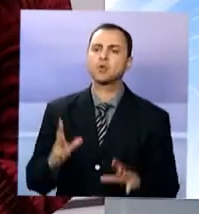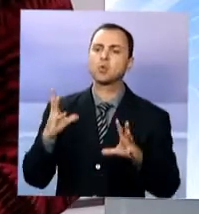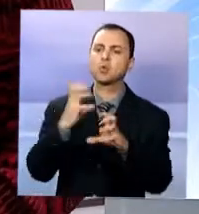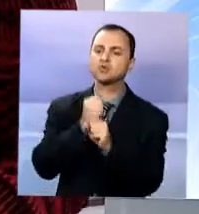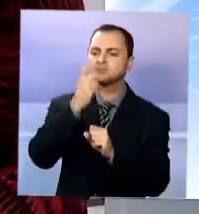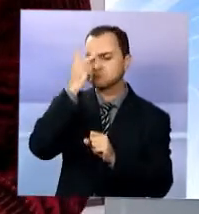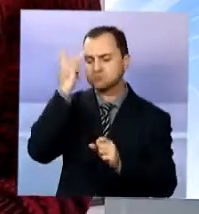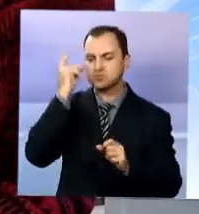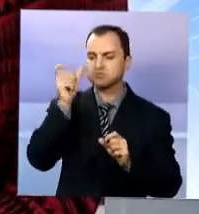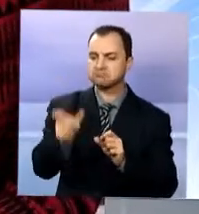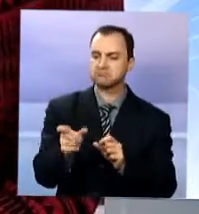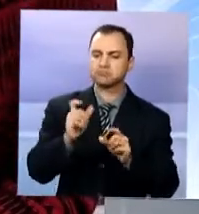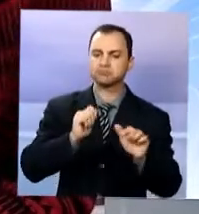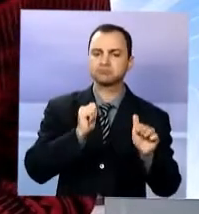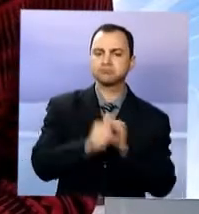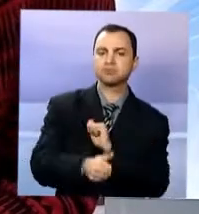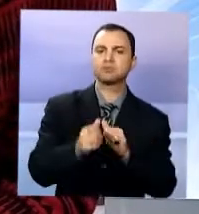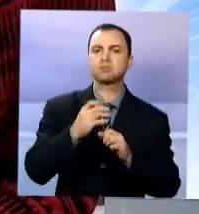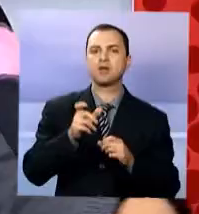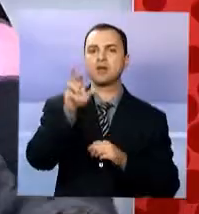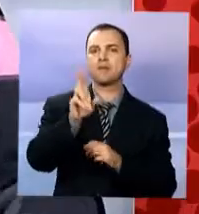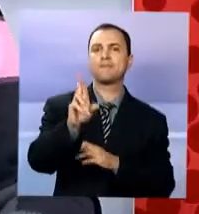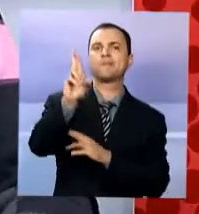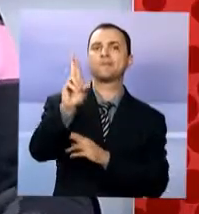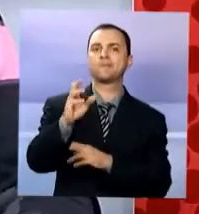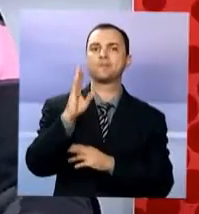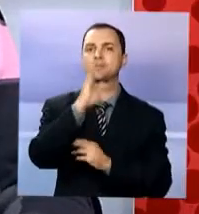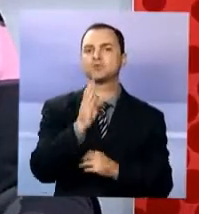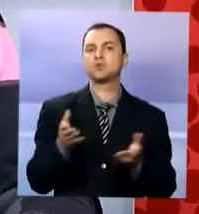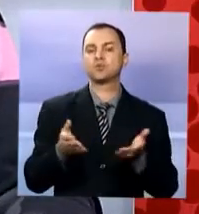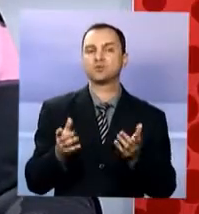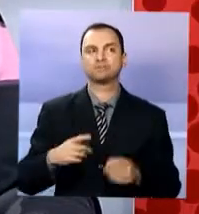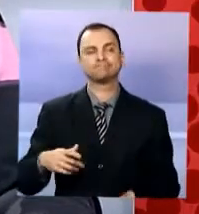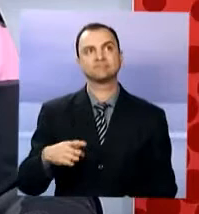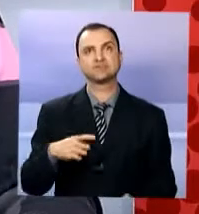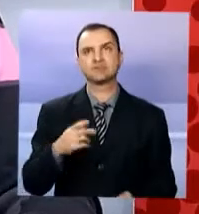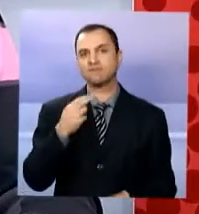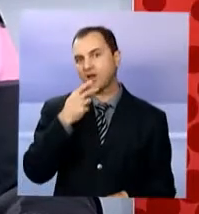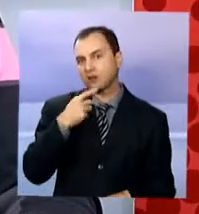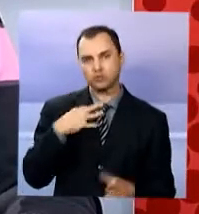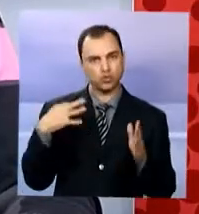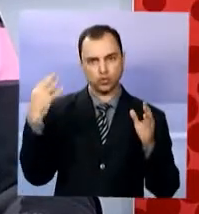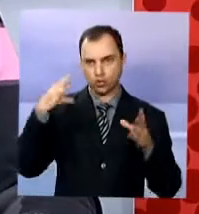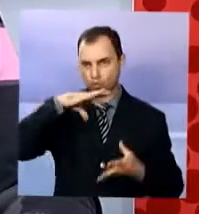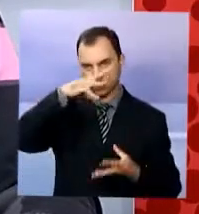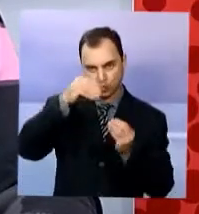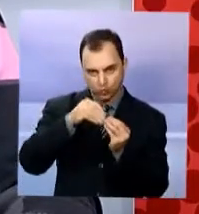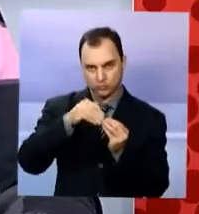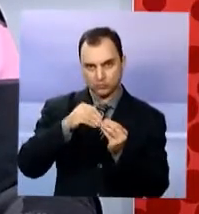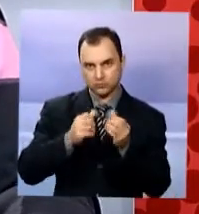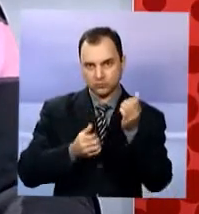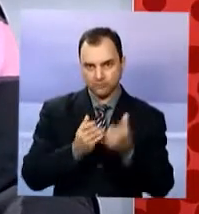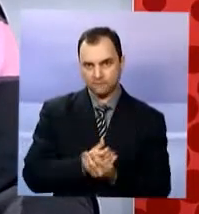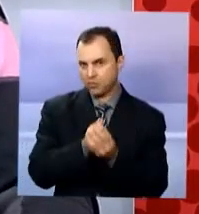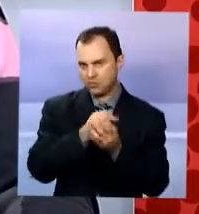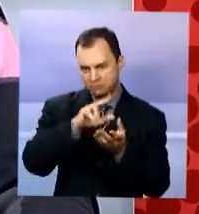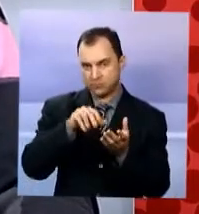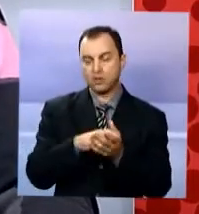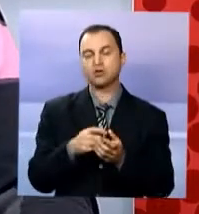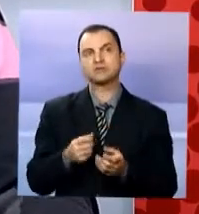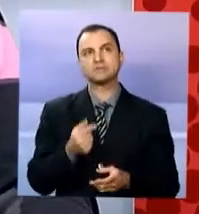quantos atletas Paraolímpicos representa o Brasil hoje nós somos tá falando no geral não só no olho